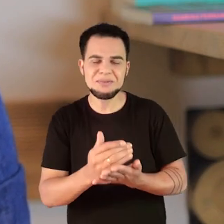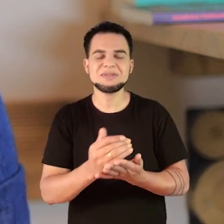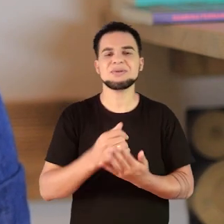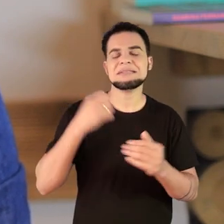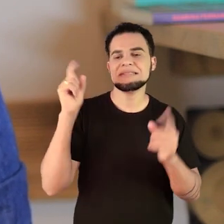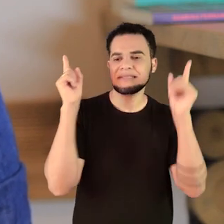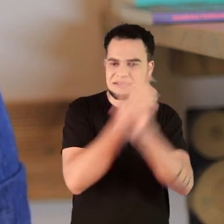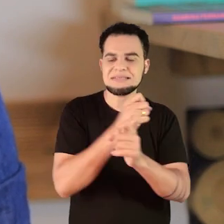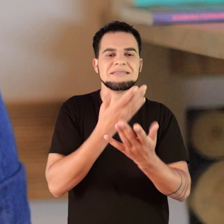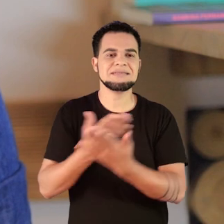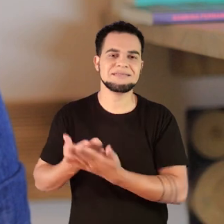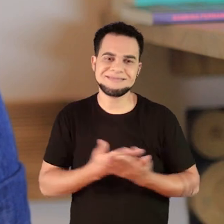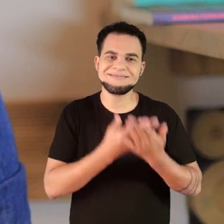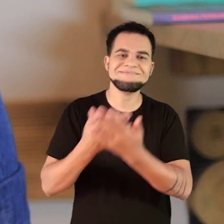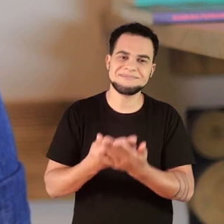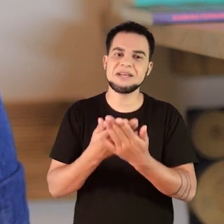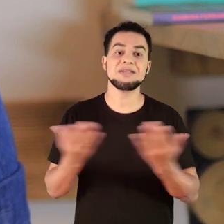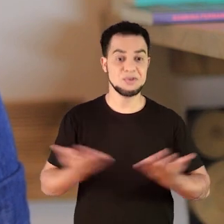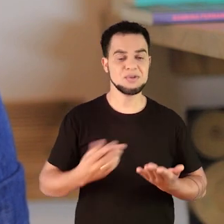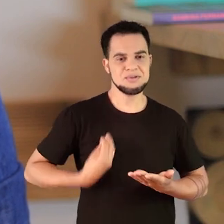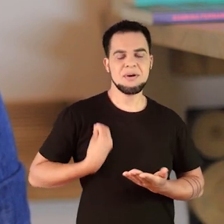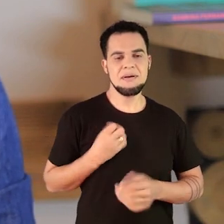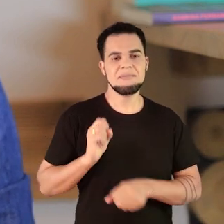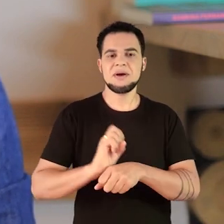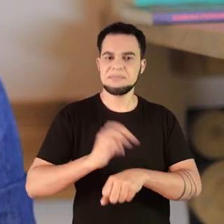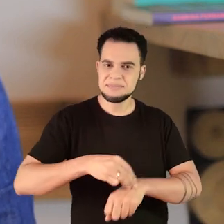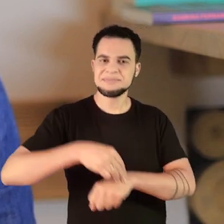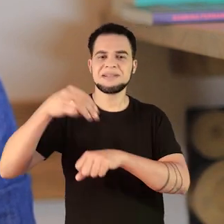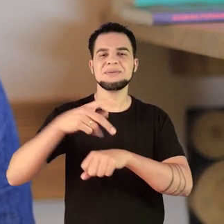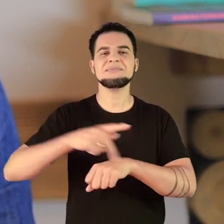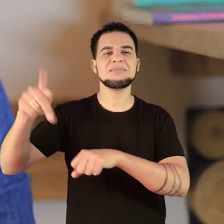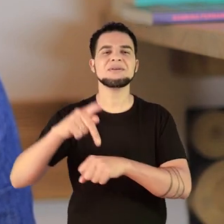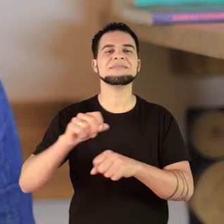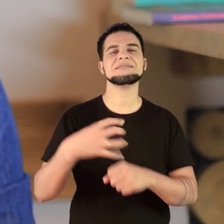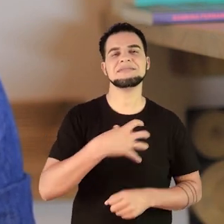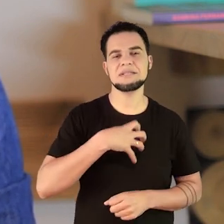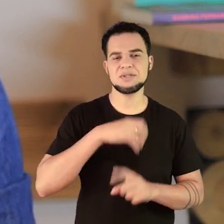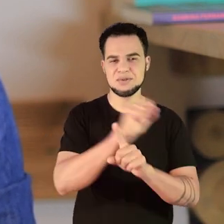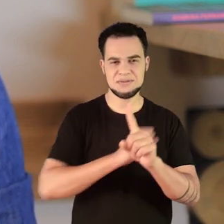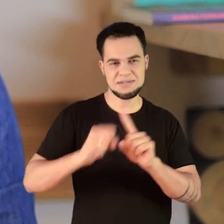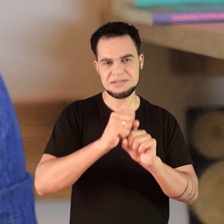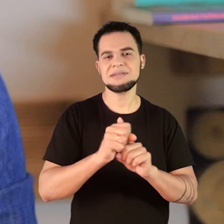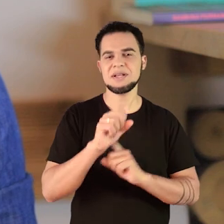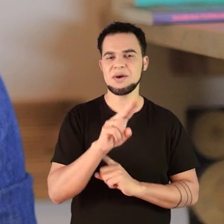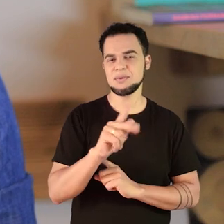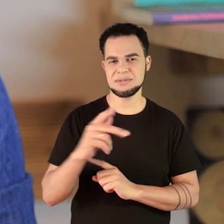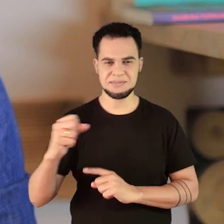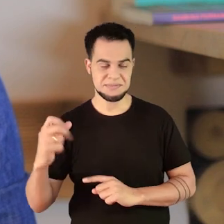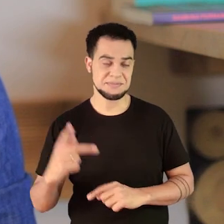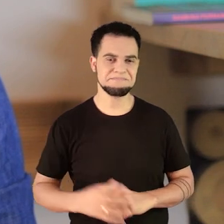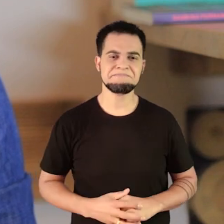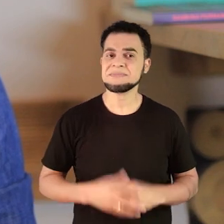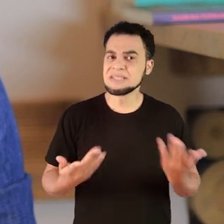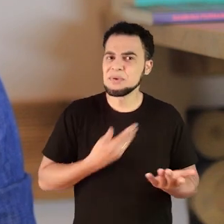jornada acadêmica, que resultou em hoje eu estar no programa de mestrado da pós-graduação em Ciências Sociais da UFES. E não tem uma aula sequer